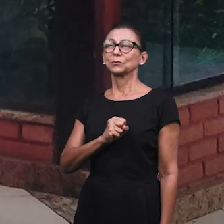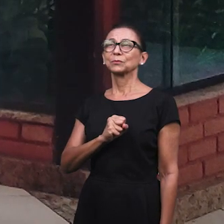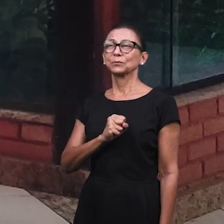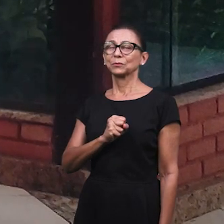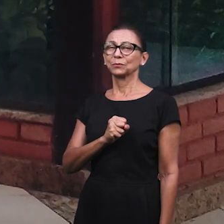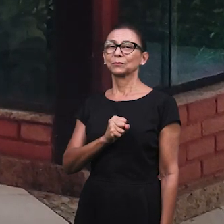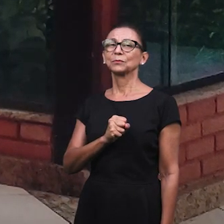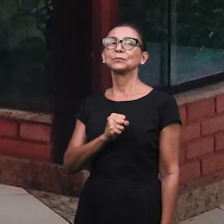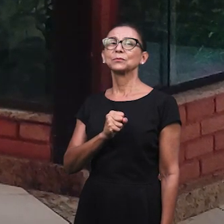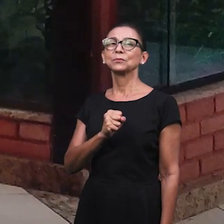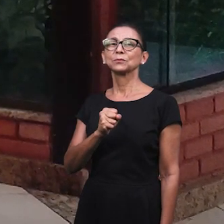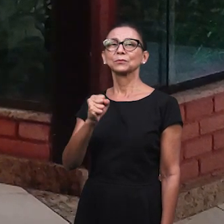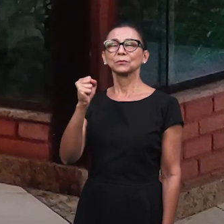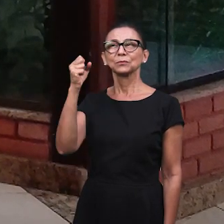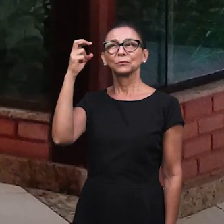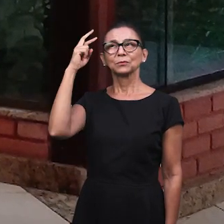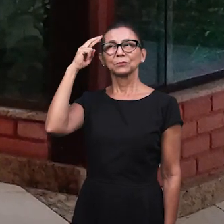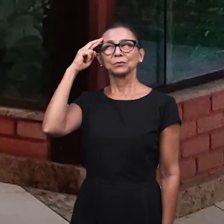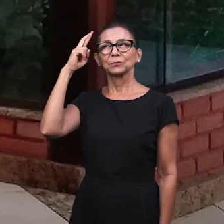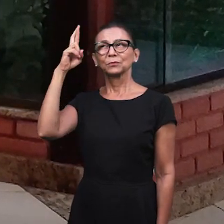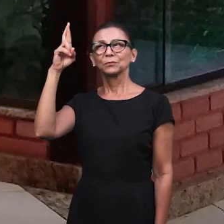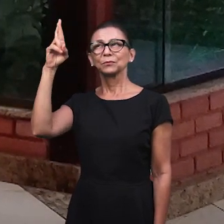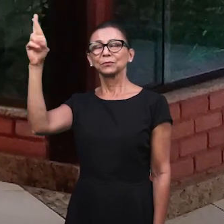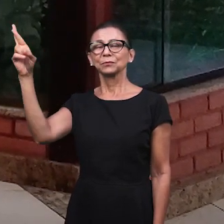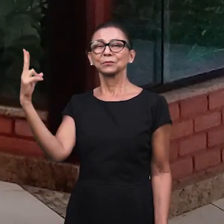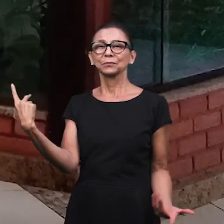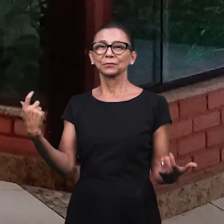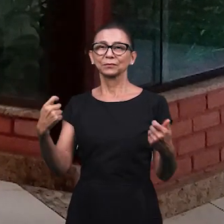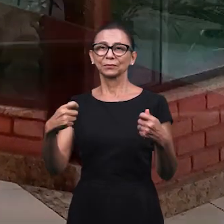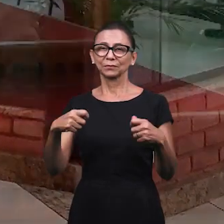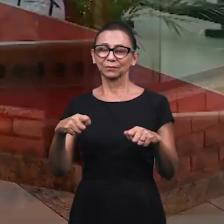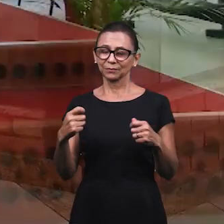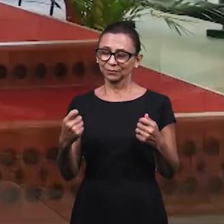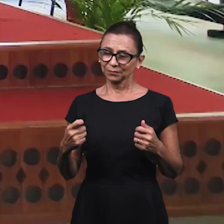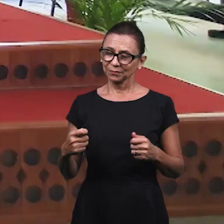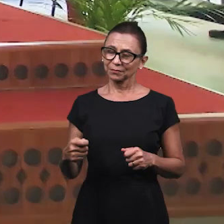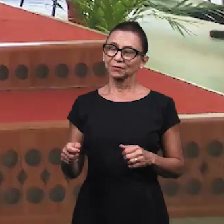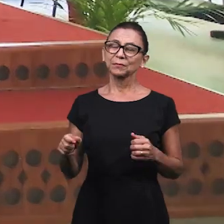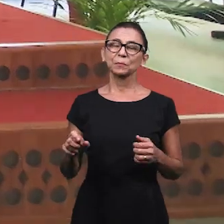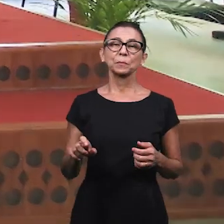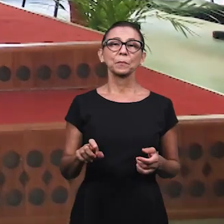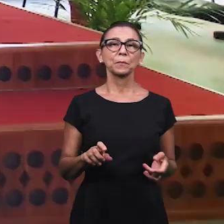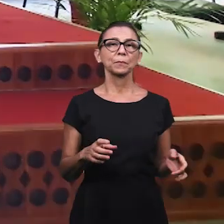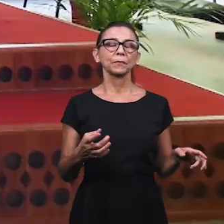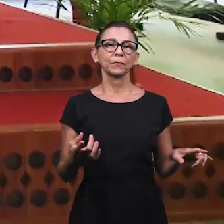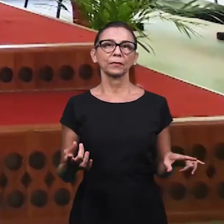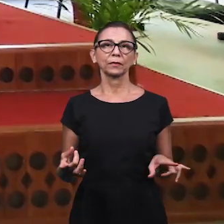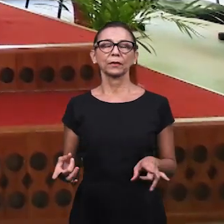Senhor, meu coração.